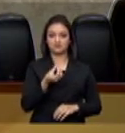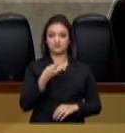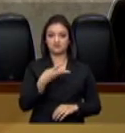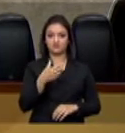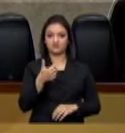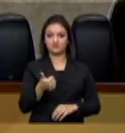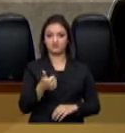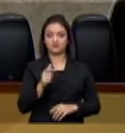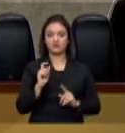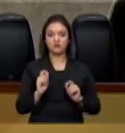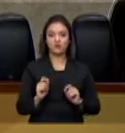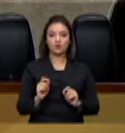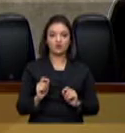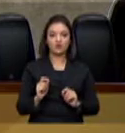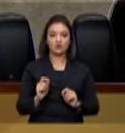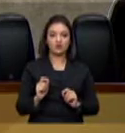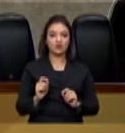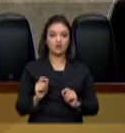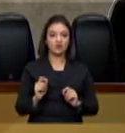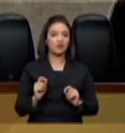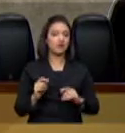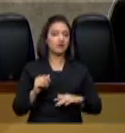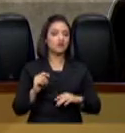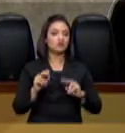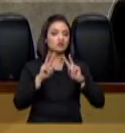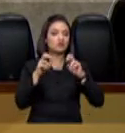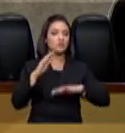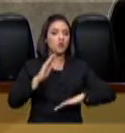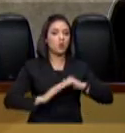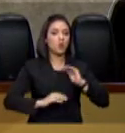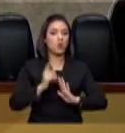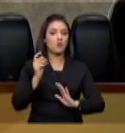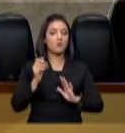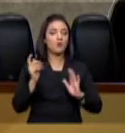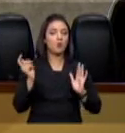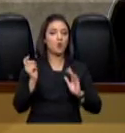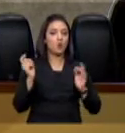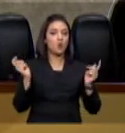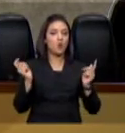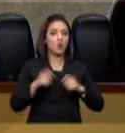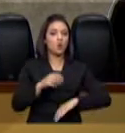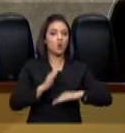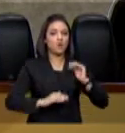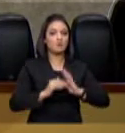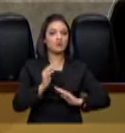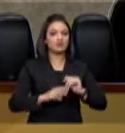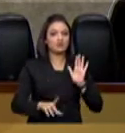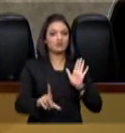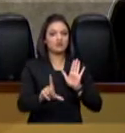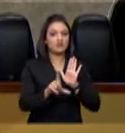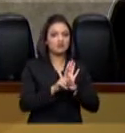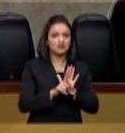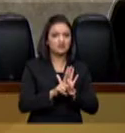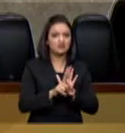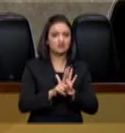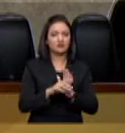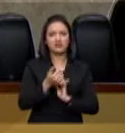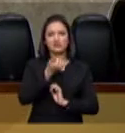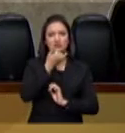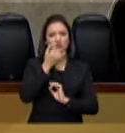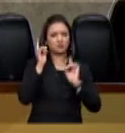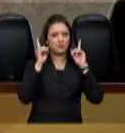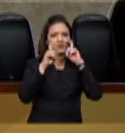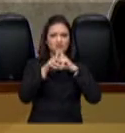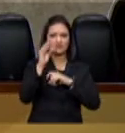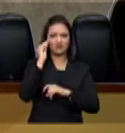5.631, competência legislativa, lei estadual que proíbe publicidade dirigida a crianças de alimentos e bebidas pobres em nutrientes com